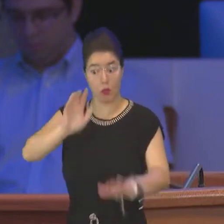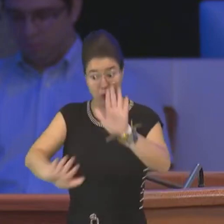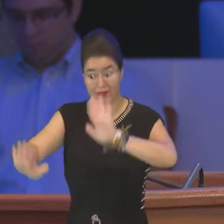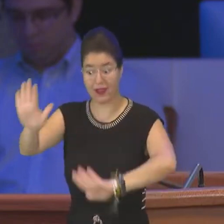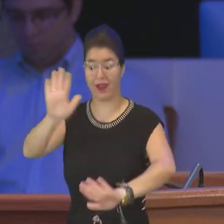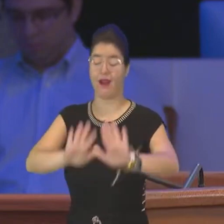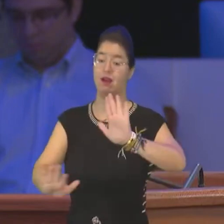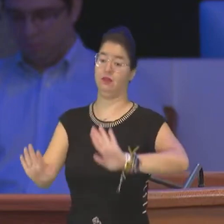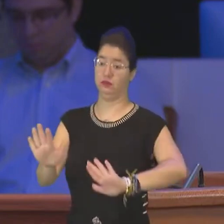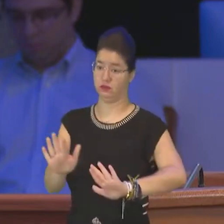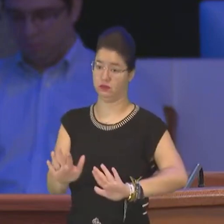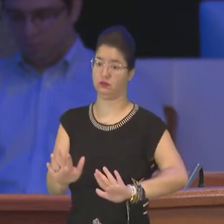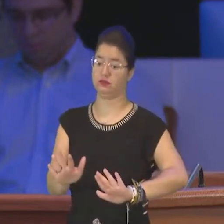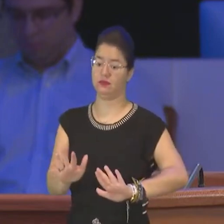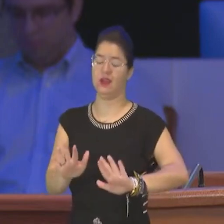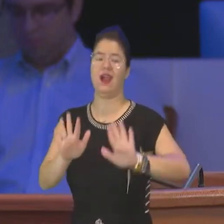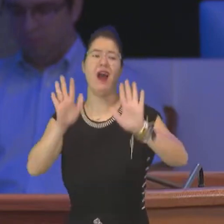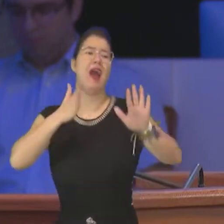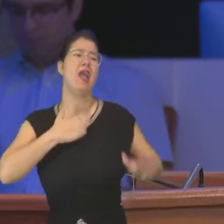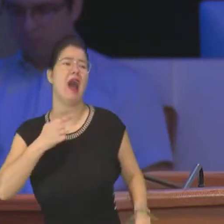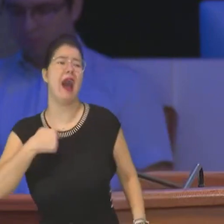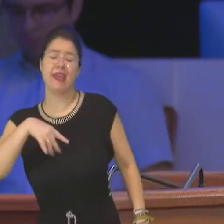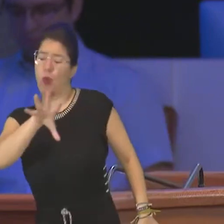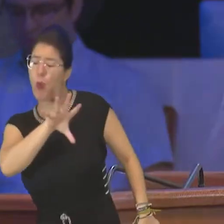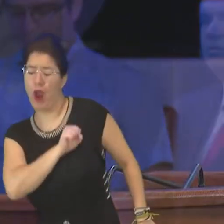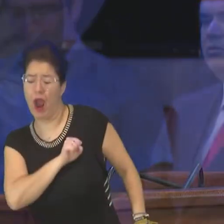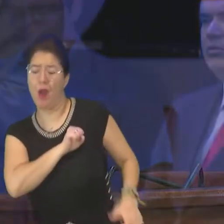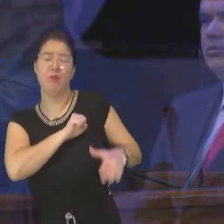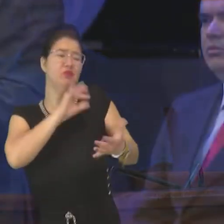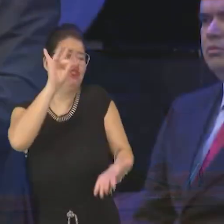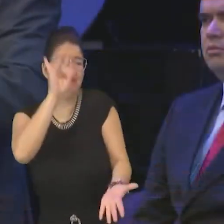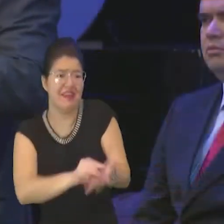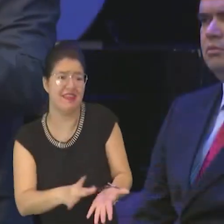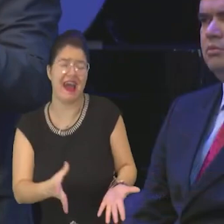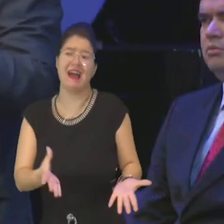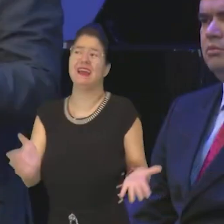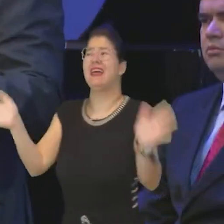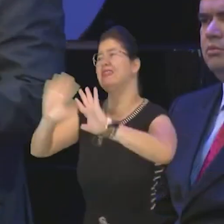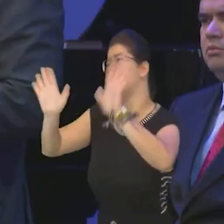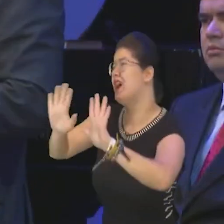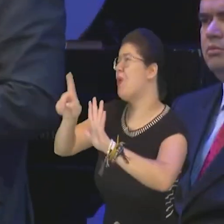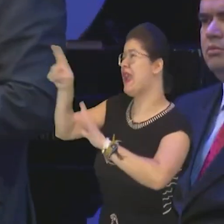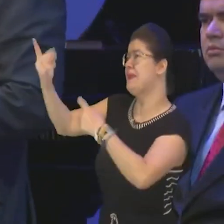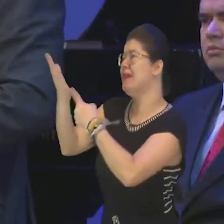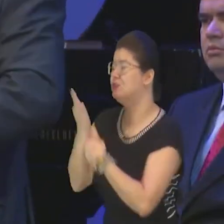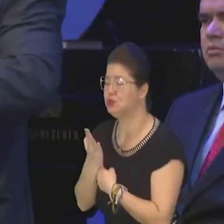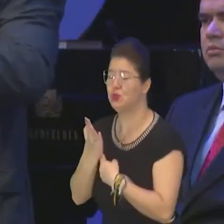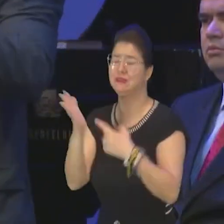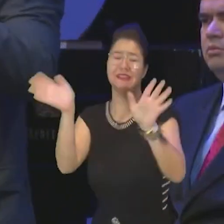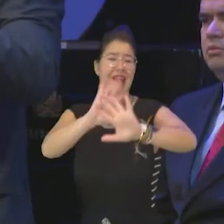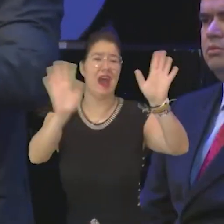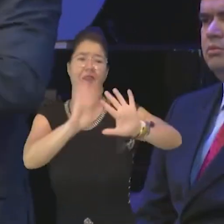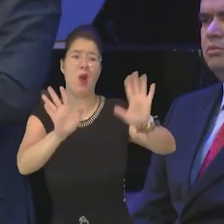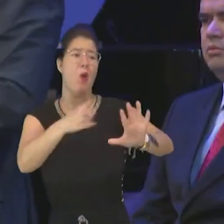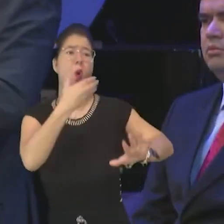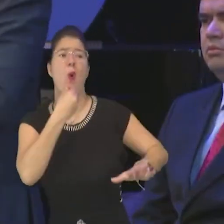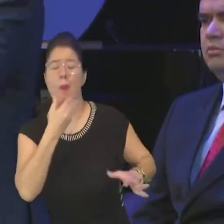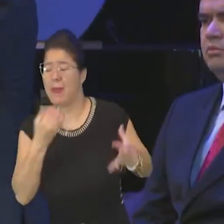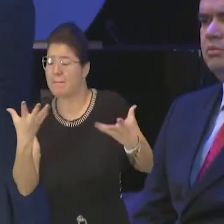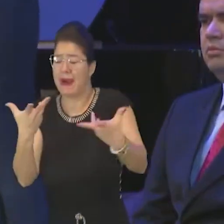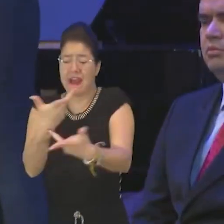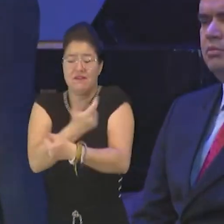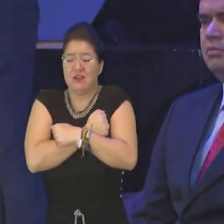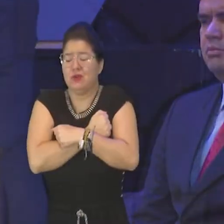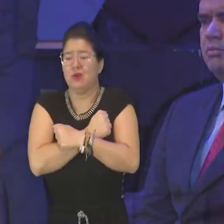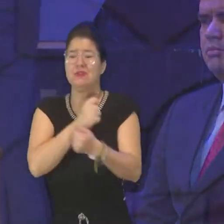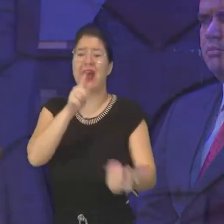com isso. Ah, mas eu amo profundamente. Ah, mas ele me supre. Ah, mas ele é um homem maravilhoso. Olha